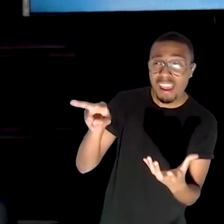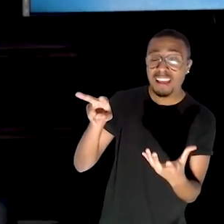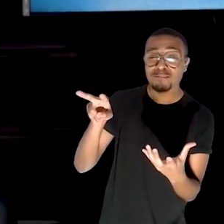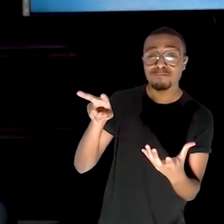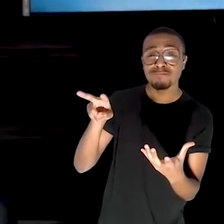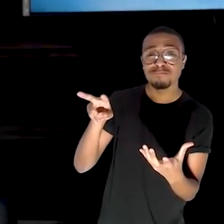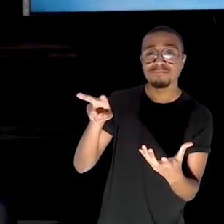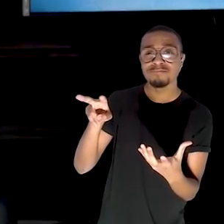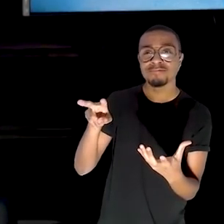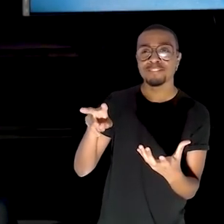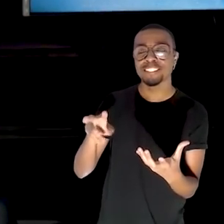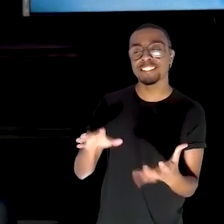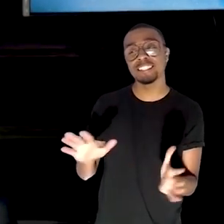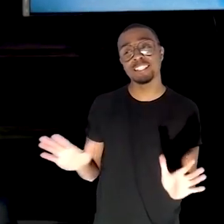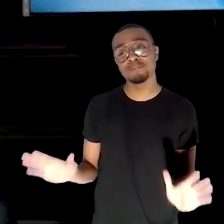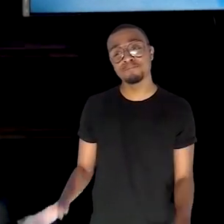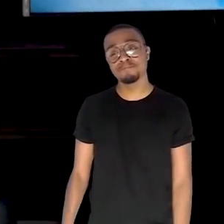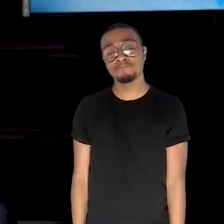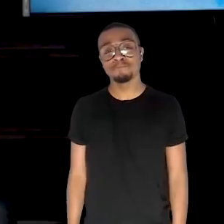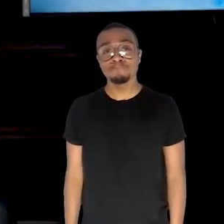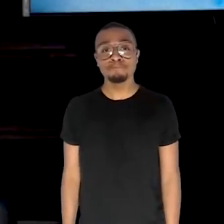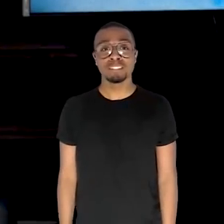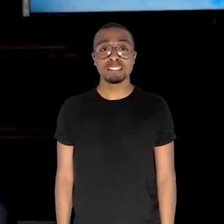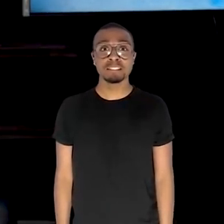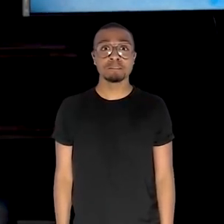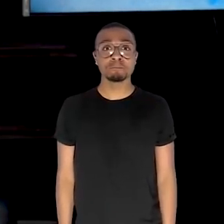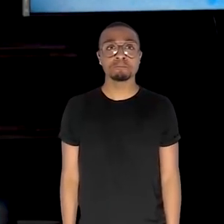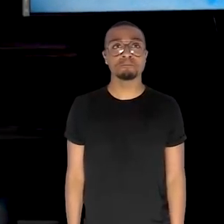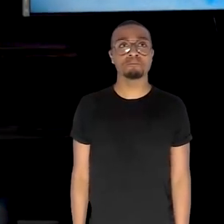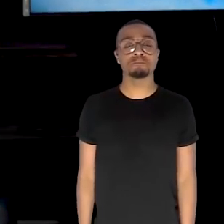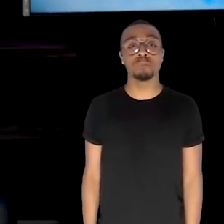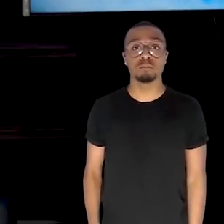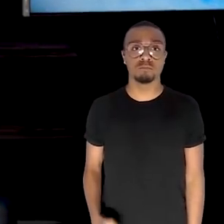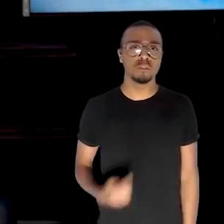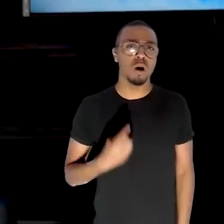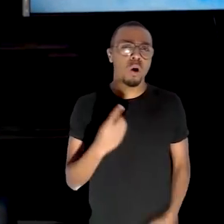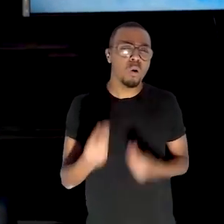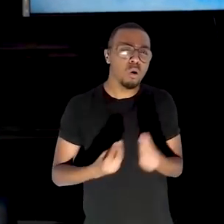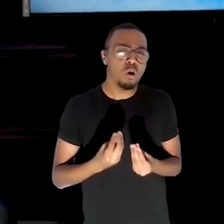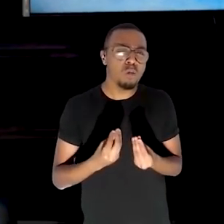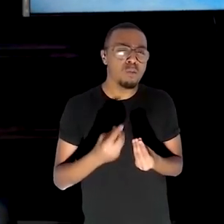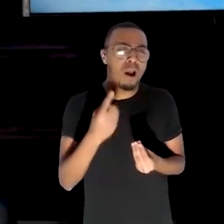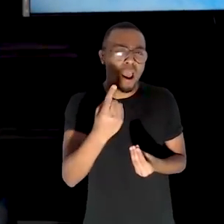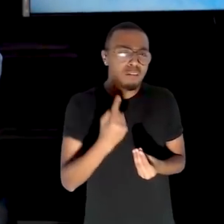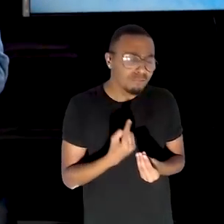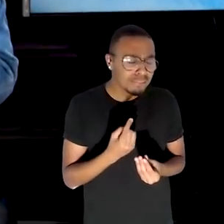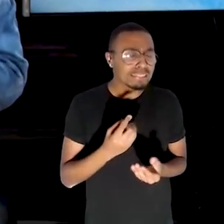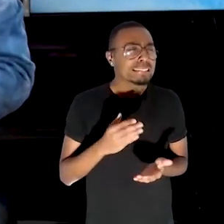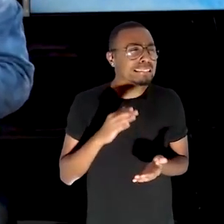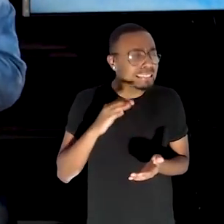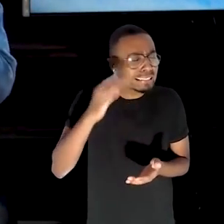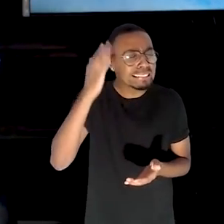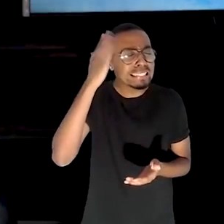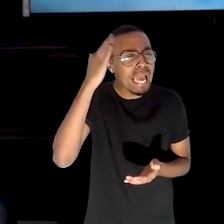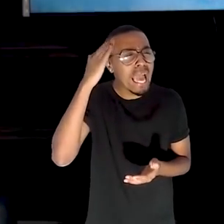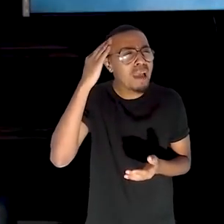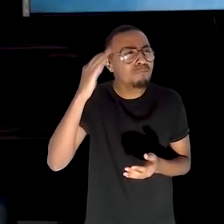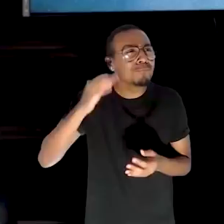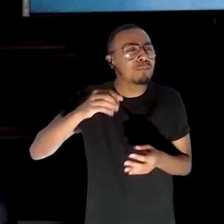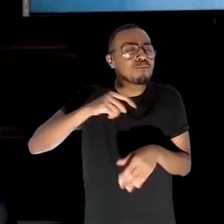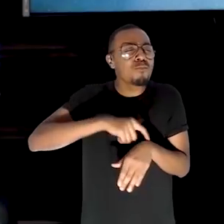que nós temos que nós estamos no caminho certo, fazendo as coisas certas, é exatamente quando nós